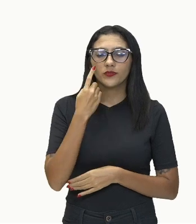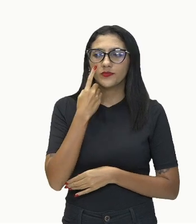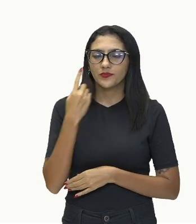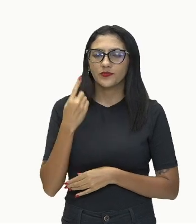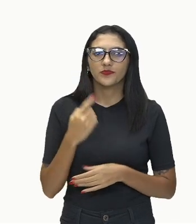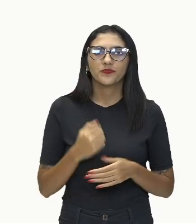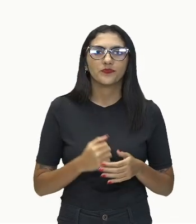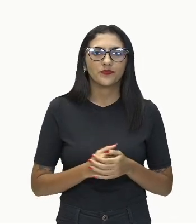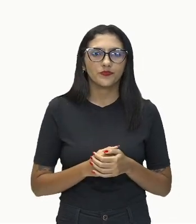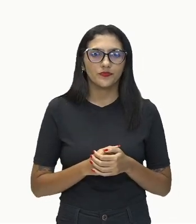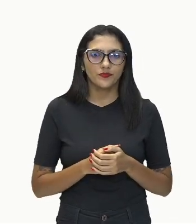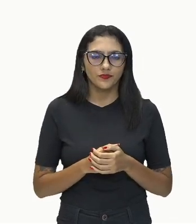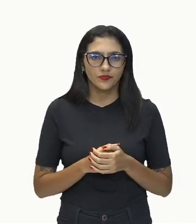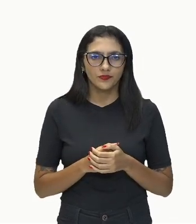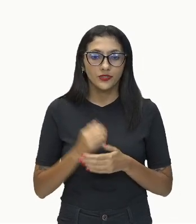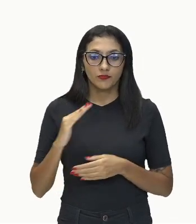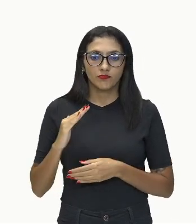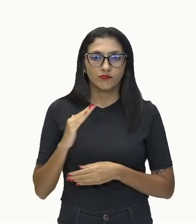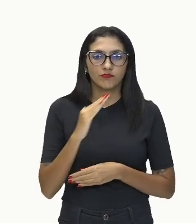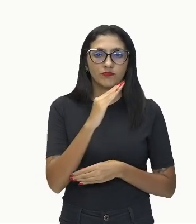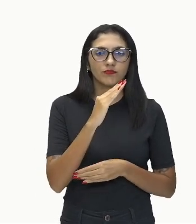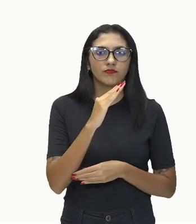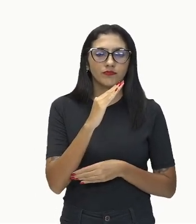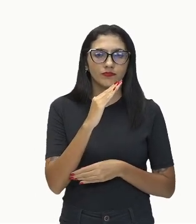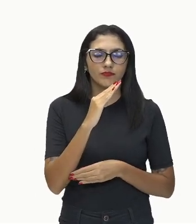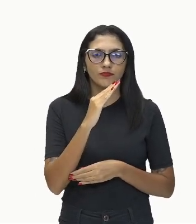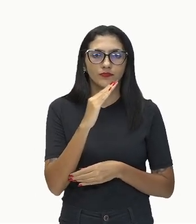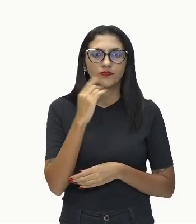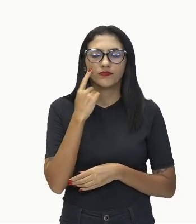principal? A diagonal principal,